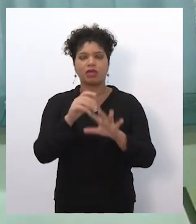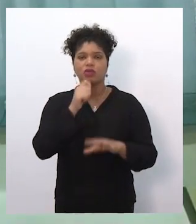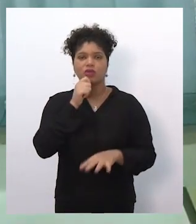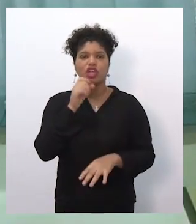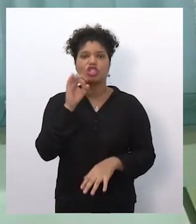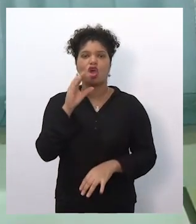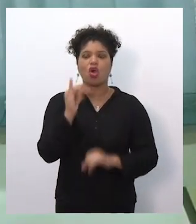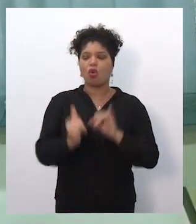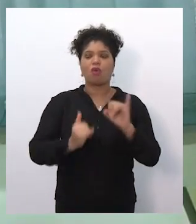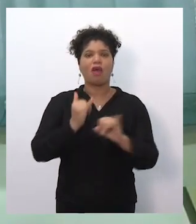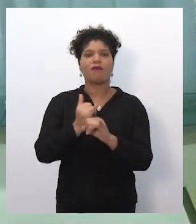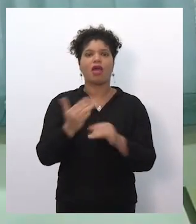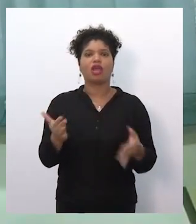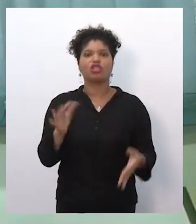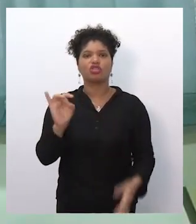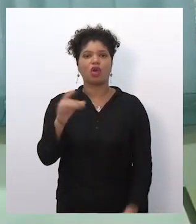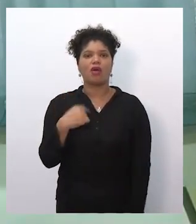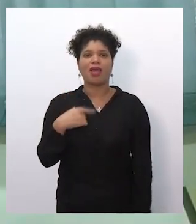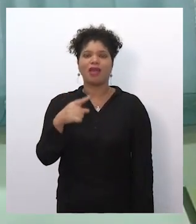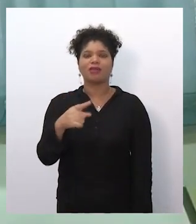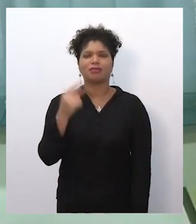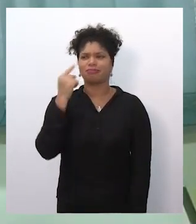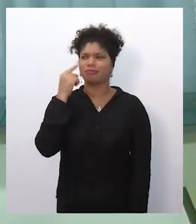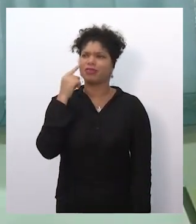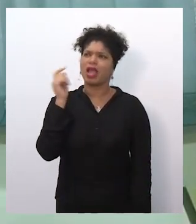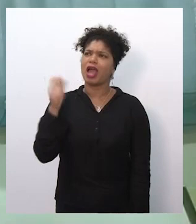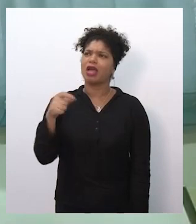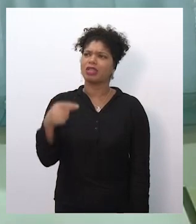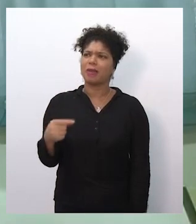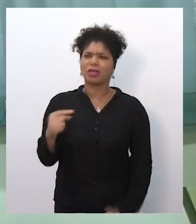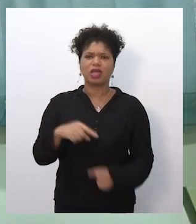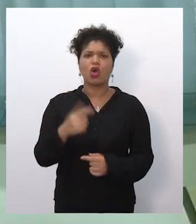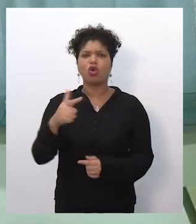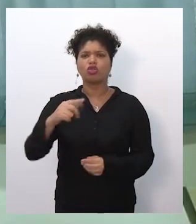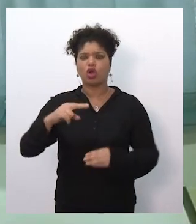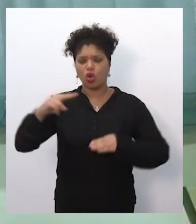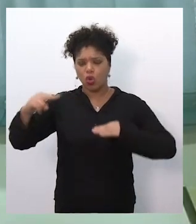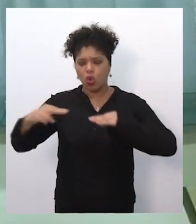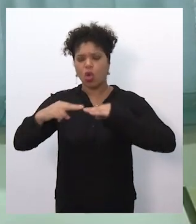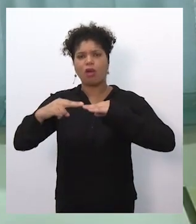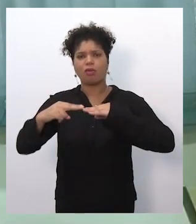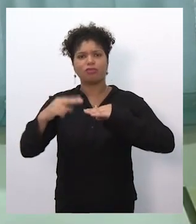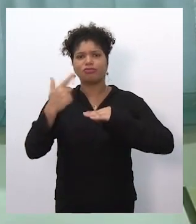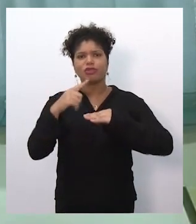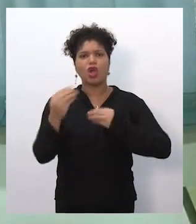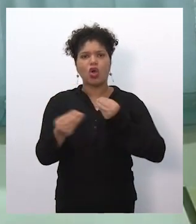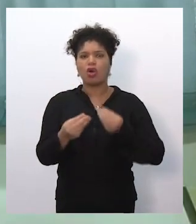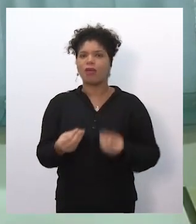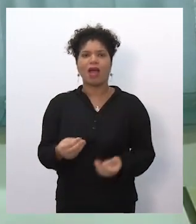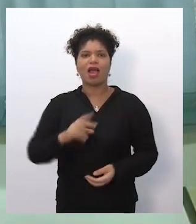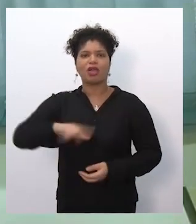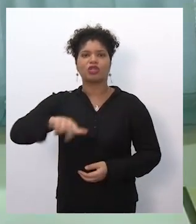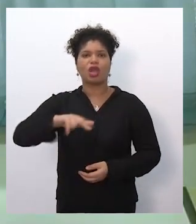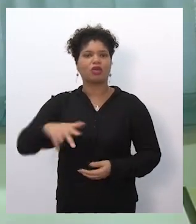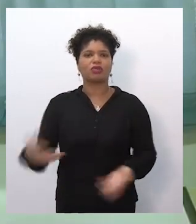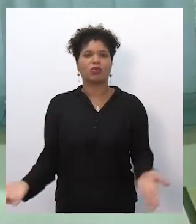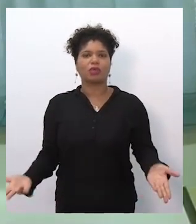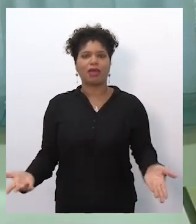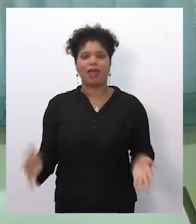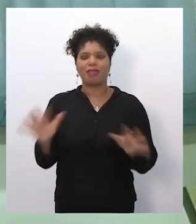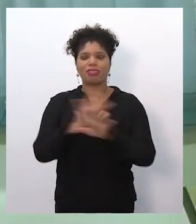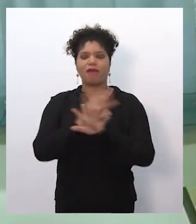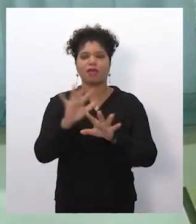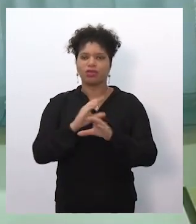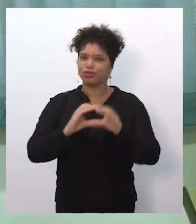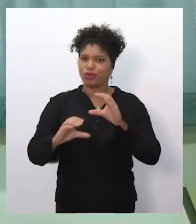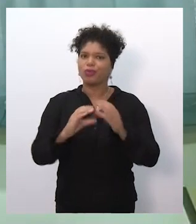Wi-Fi. E você vai pensar que, mas onde eu vou colocar o cabo de rede dele? Essa versão não tem, e é uma interface de